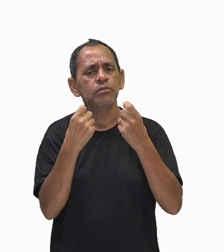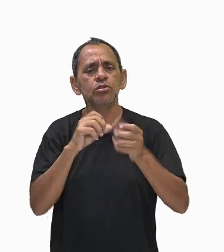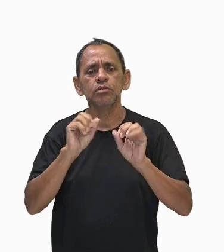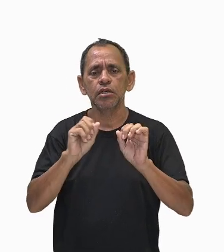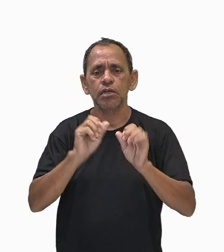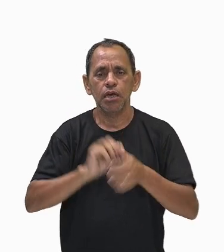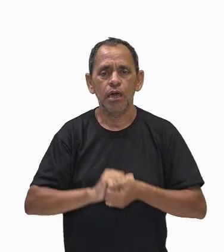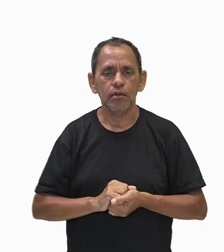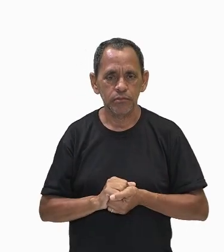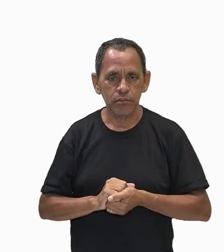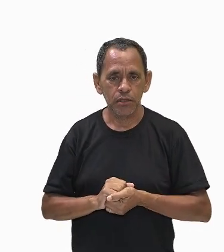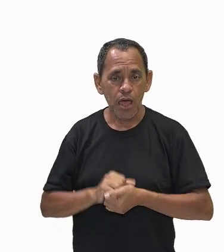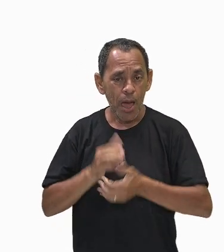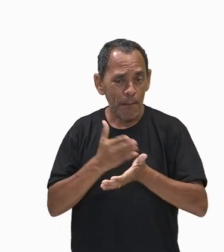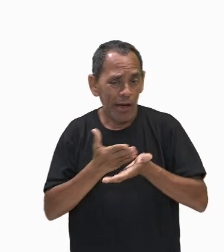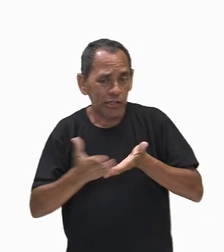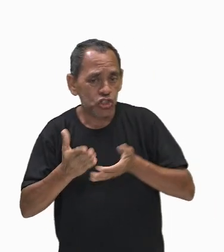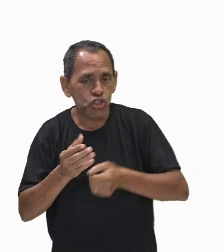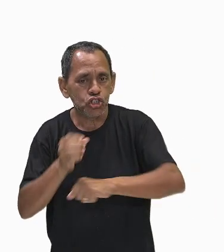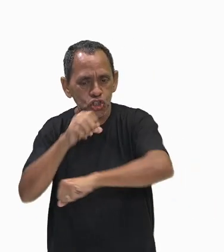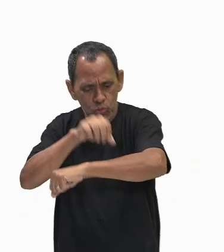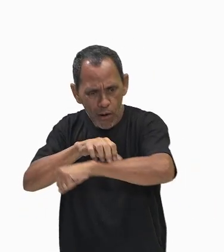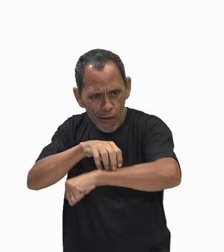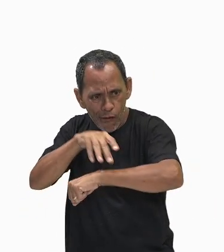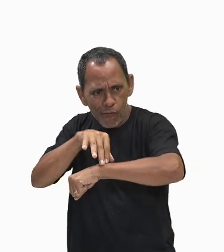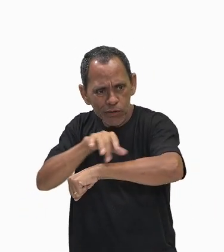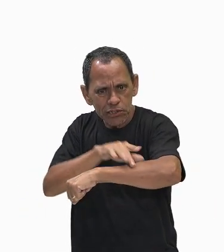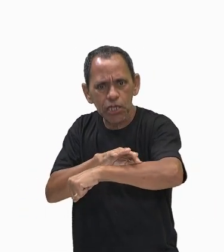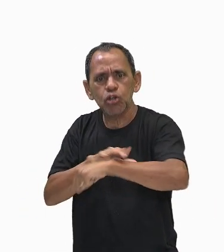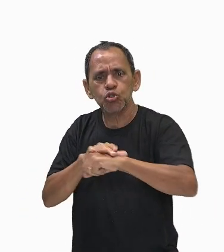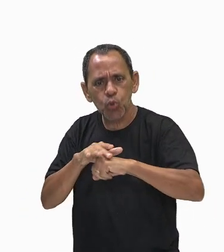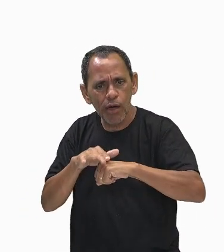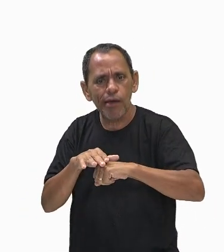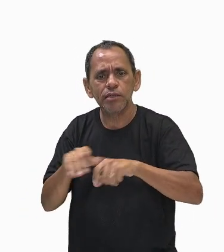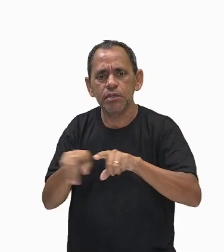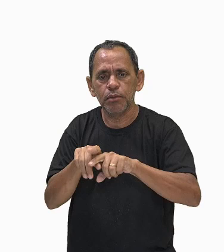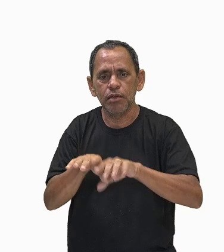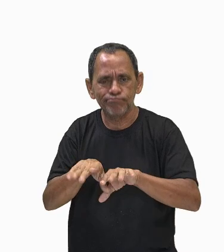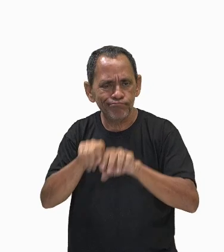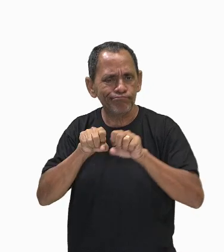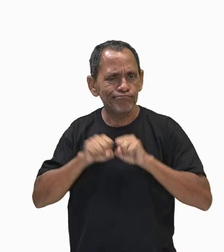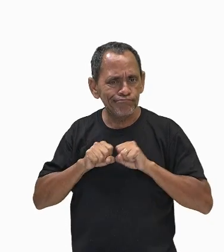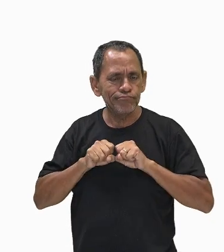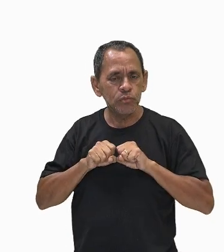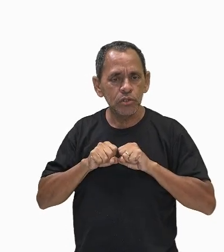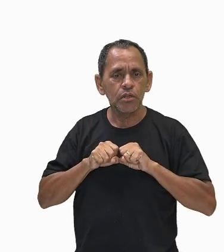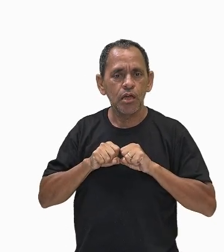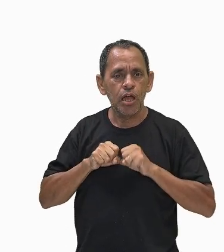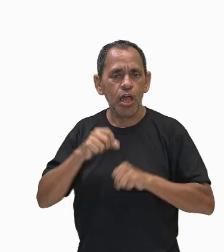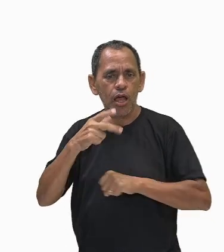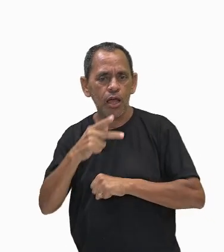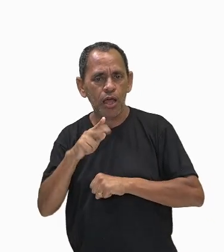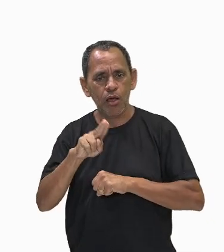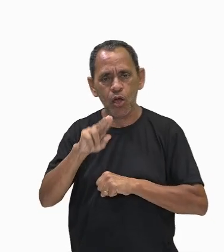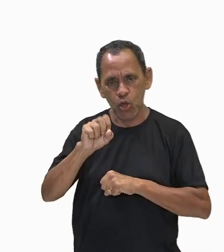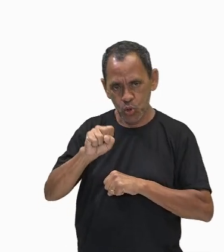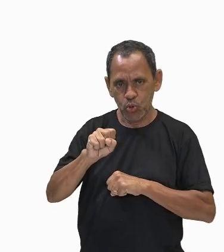de uma infecção, de um patógeno. O pus, secretado em locais de